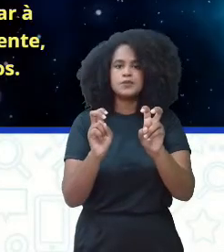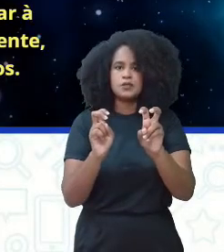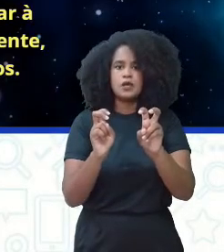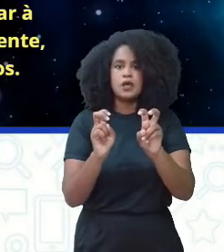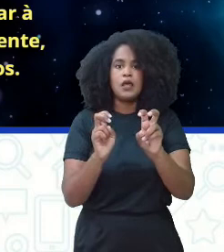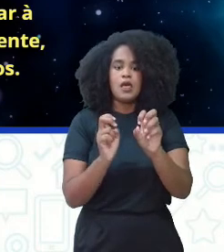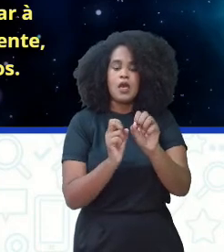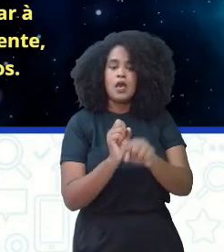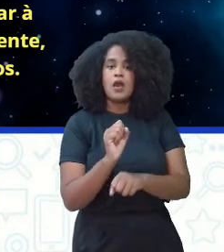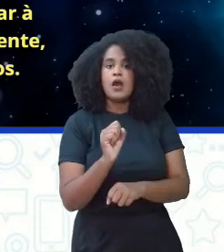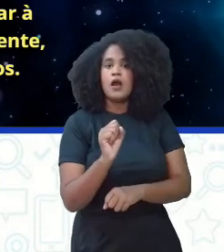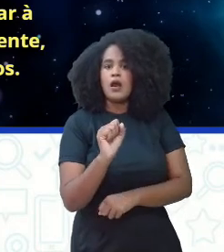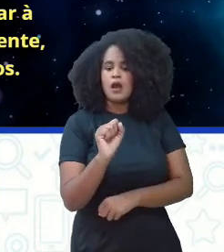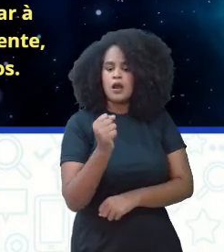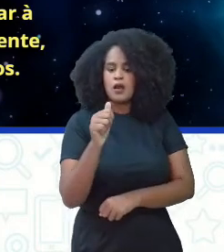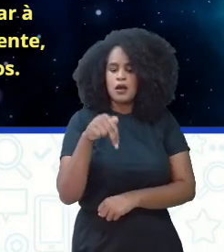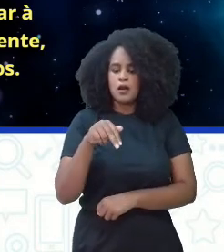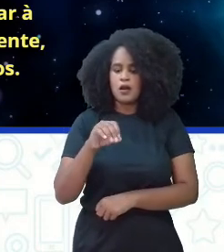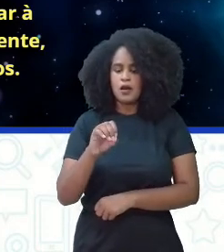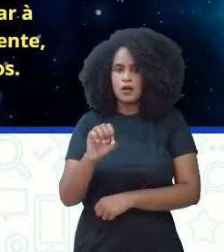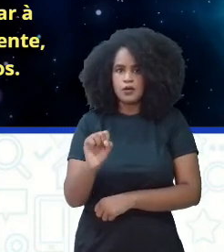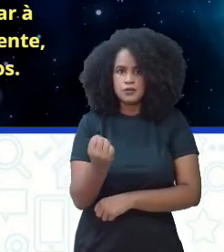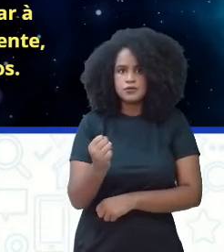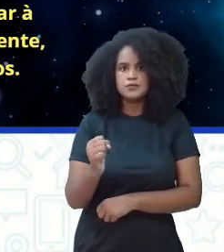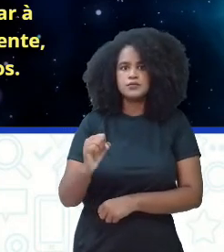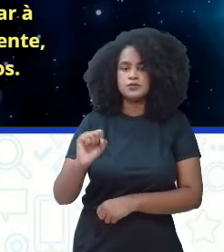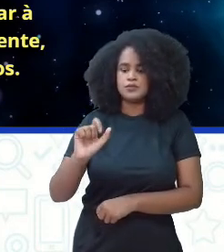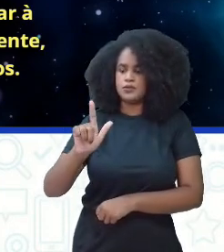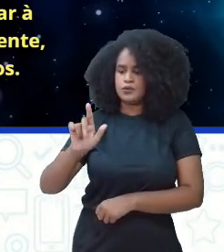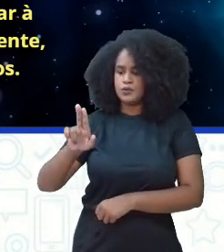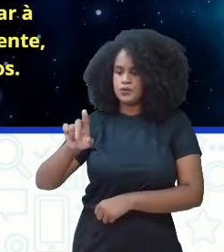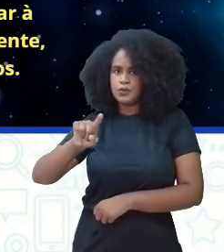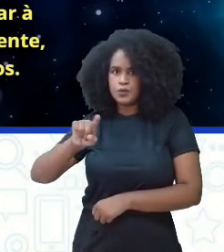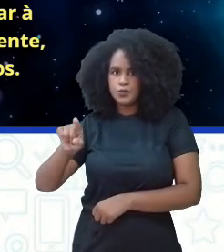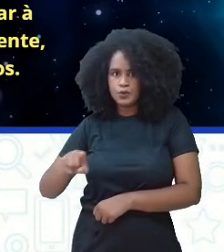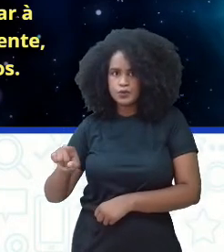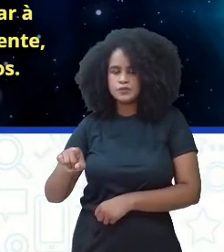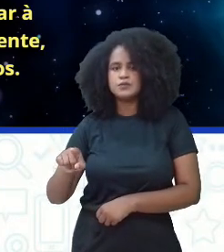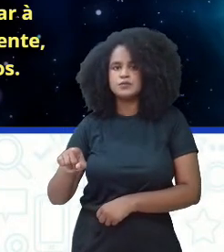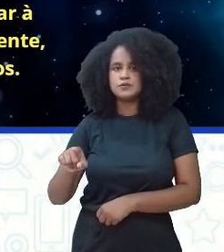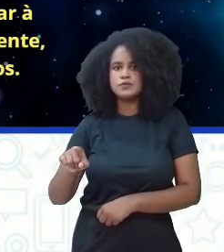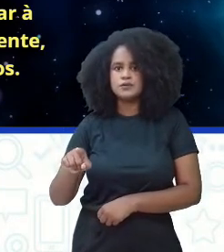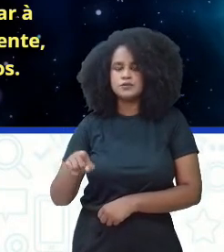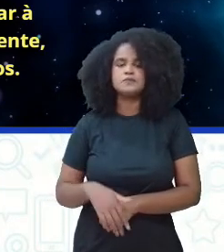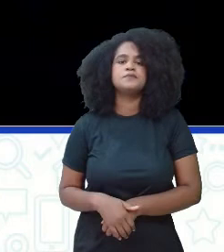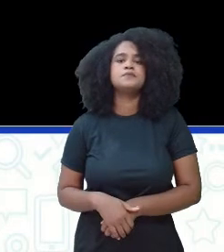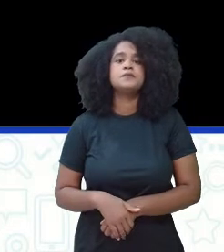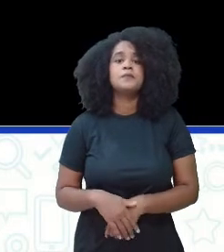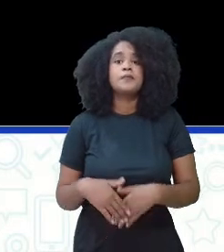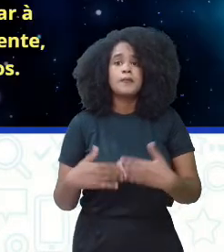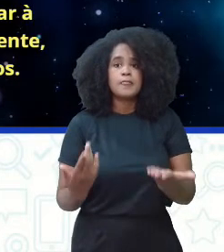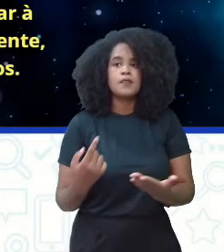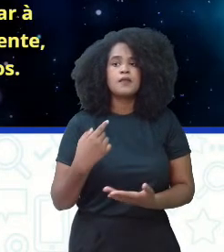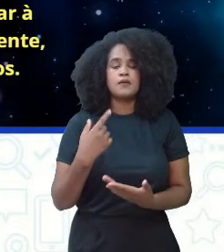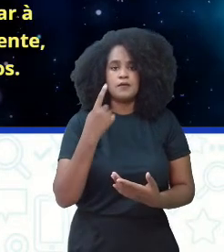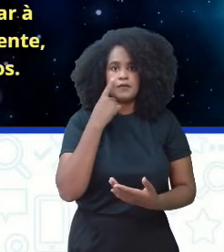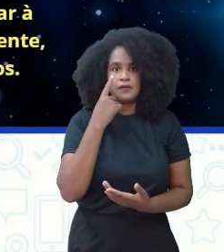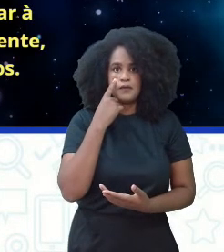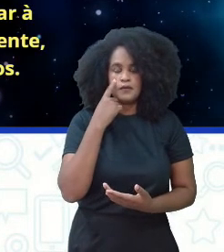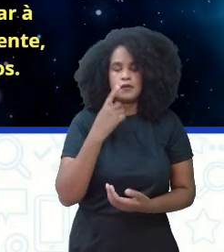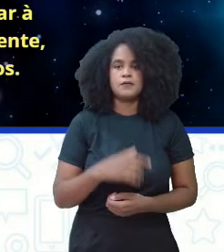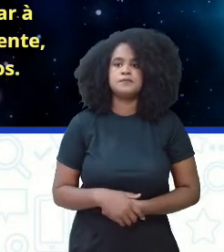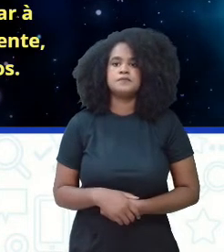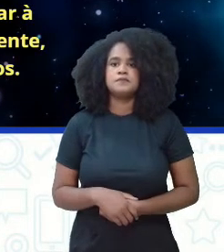nem tanto, né? Mas anos-luz você deve ter ouvido. E aí eu trouxe uma observação sobre isso, né? Aqui a gente tem, ó, opa, deixa eu